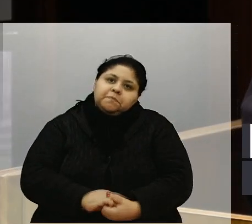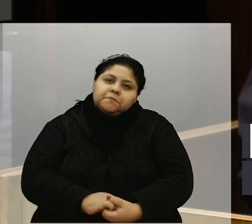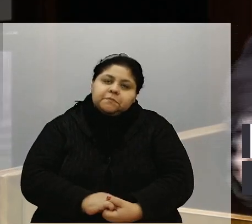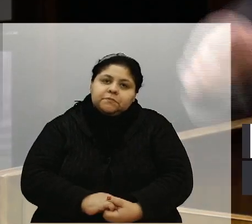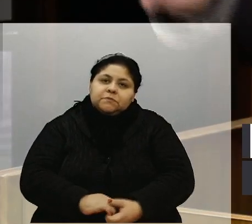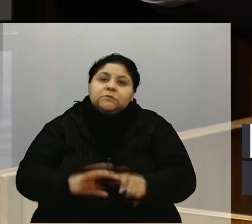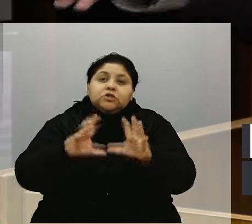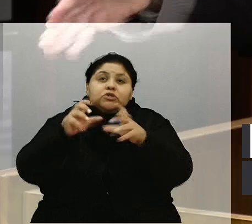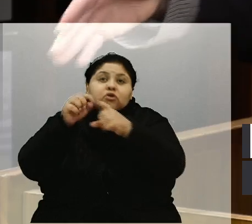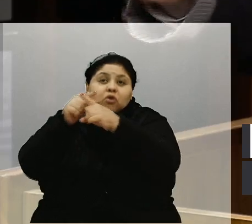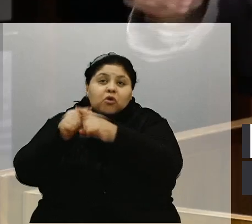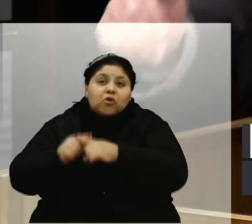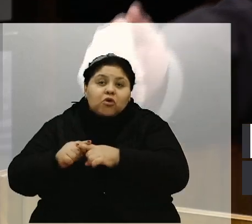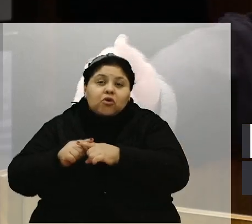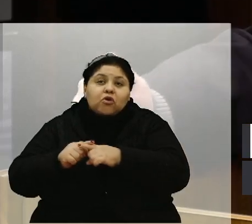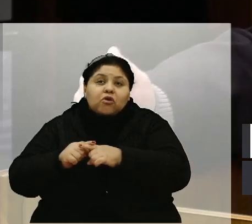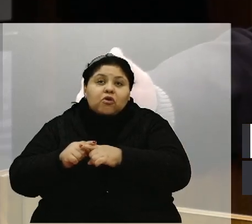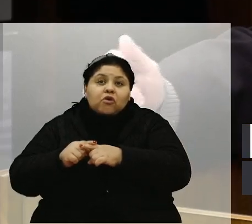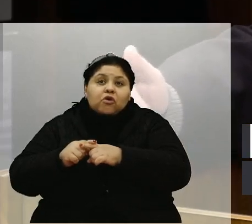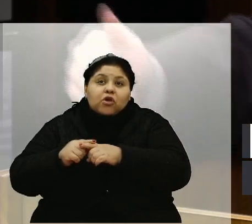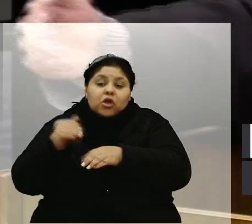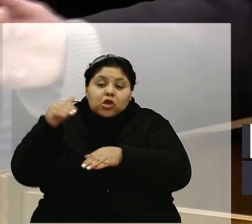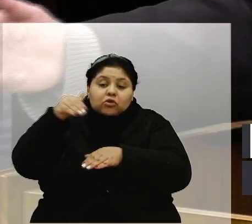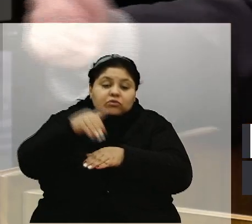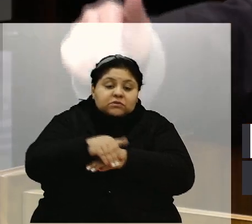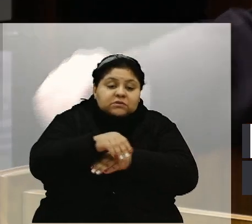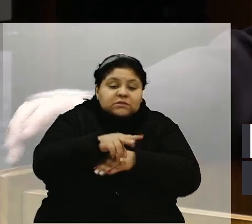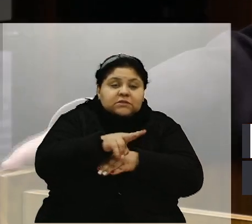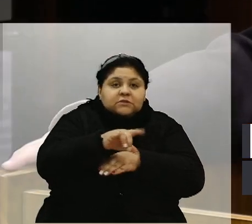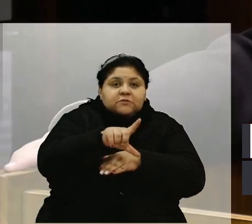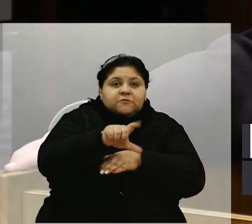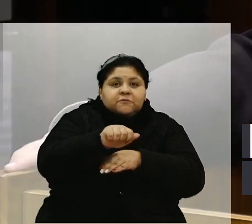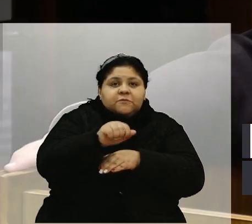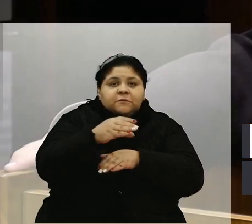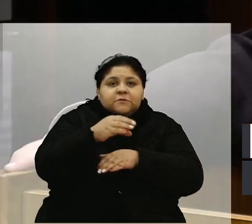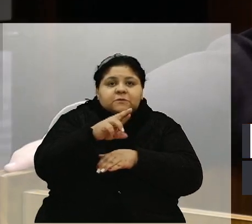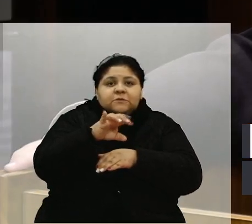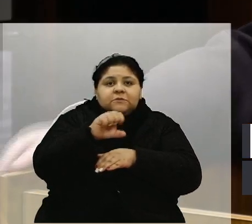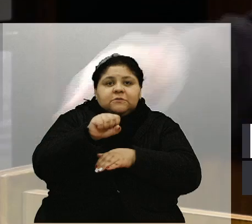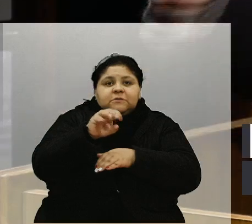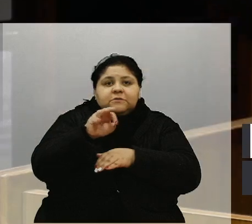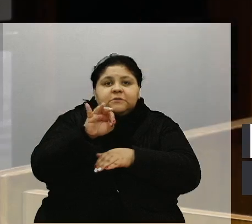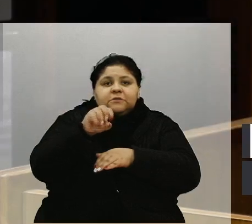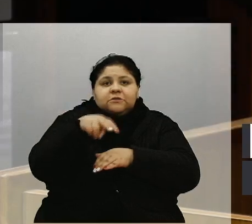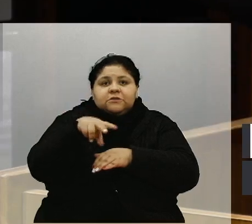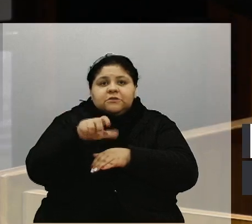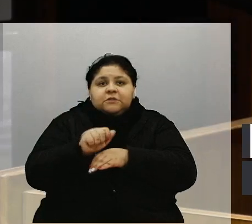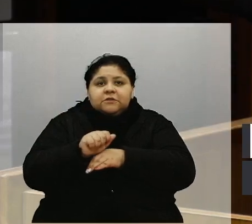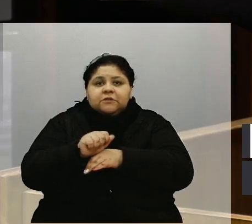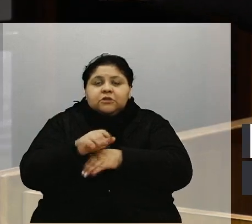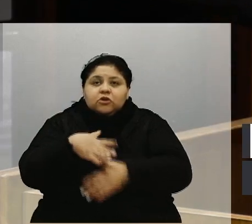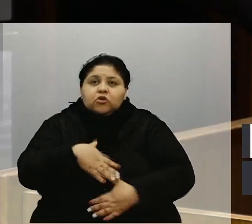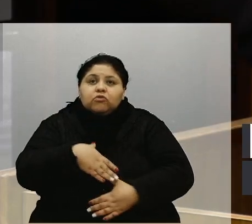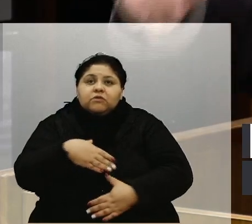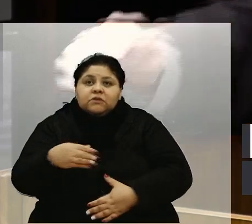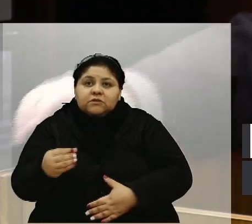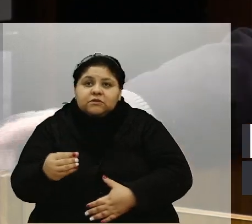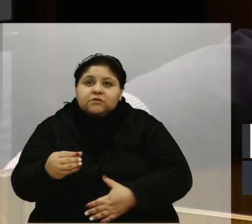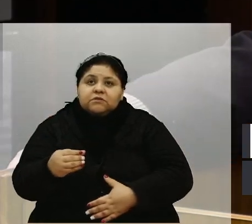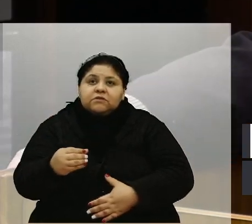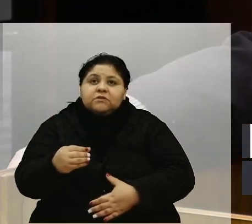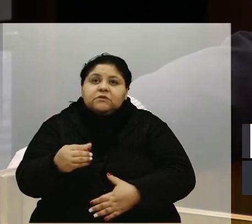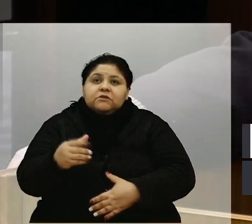Quantas vezes eu desço ali Vila Cristina e dou um pulinho até o Salto Ventoso? Ou ir com as filhas ali, vamos ali no Labirinto em